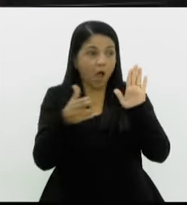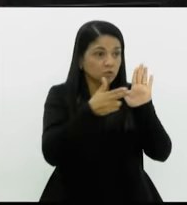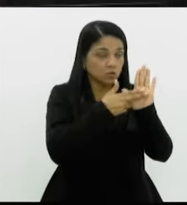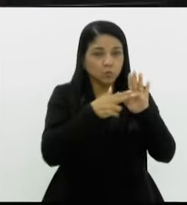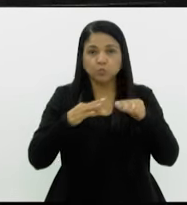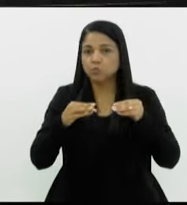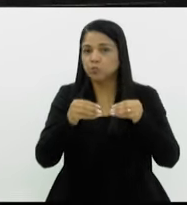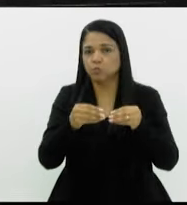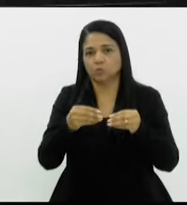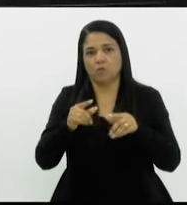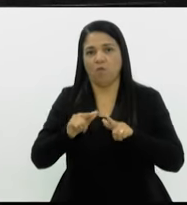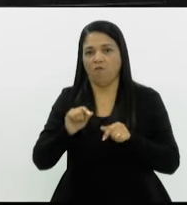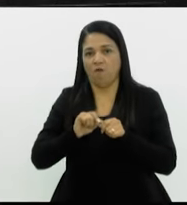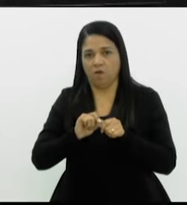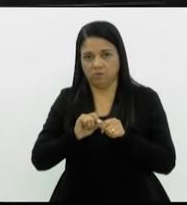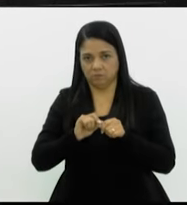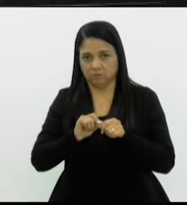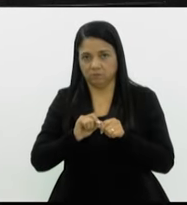que faço.